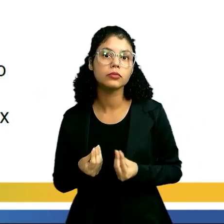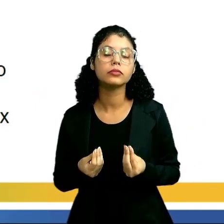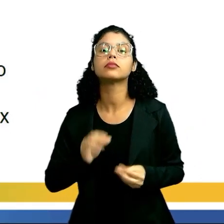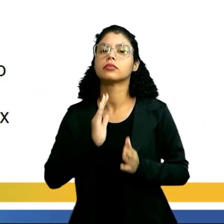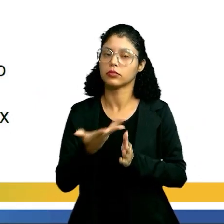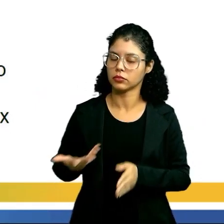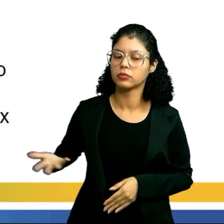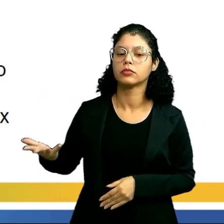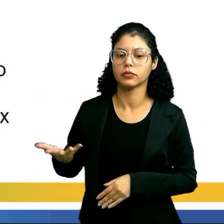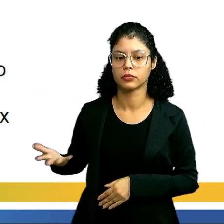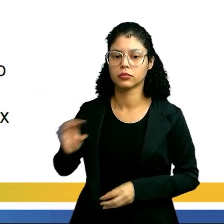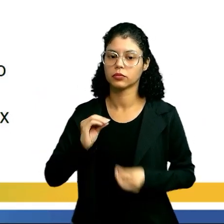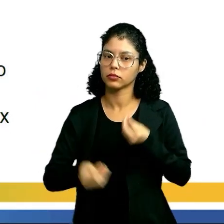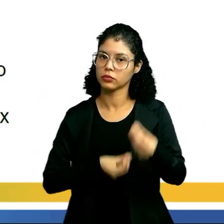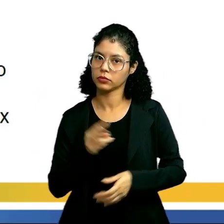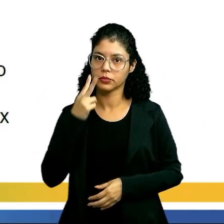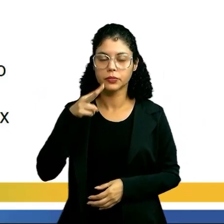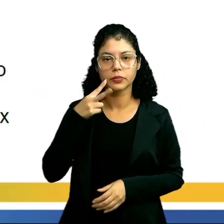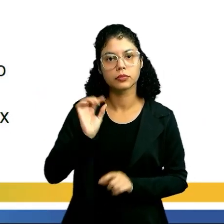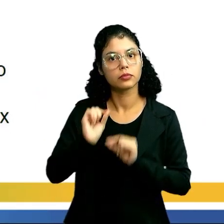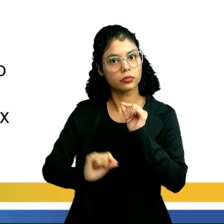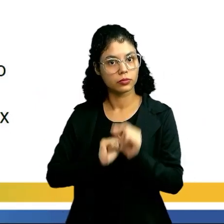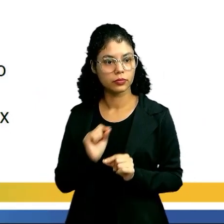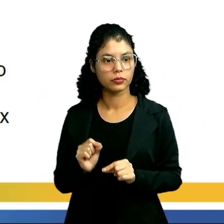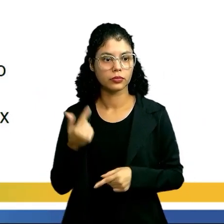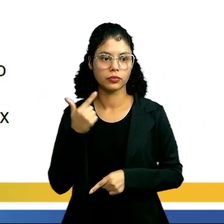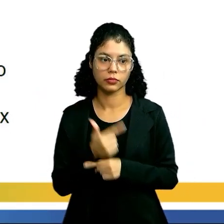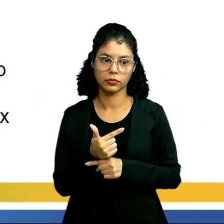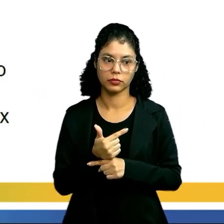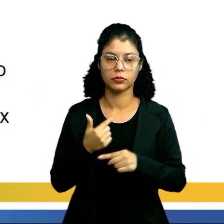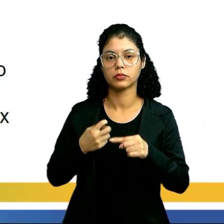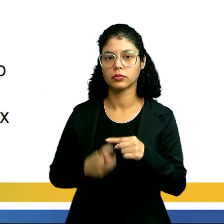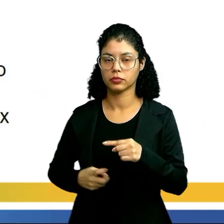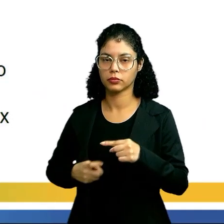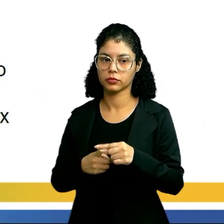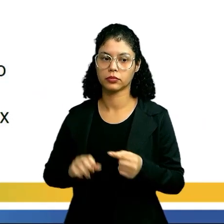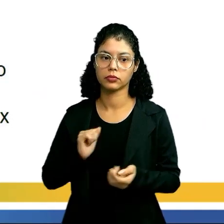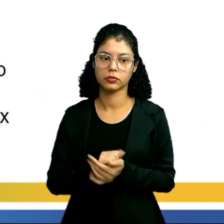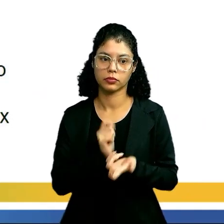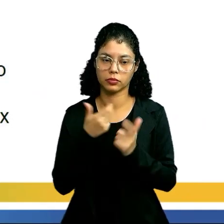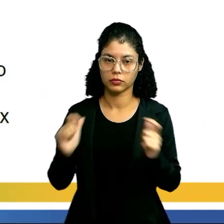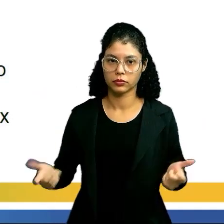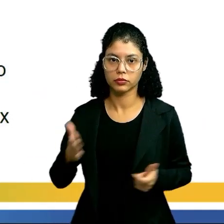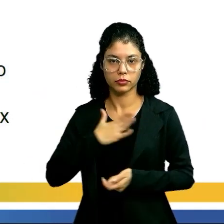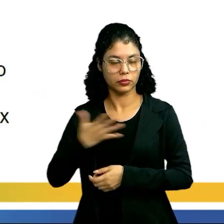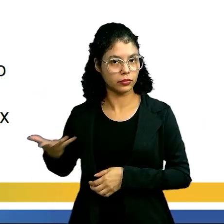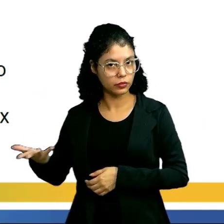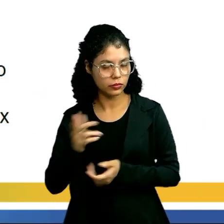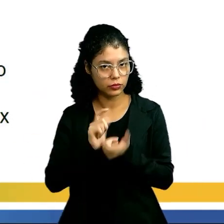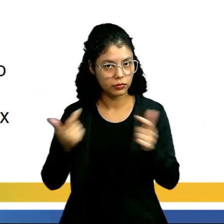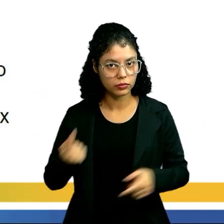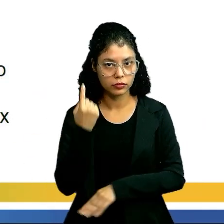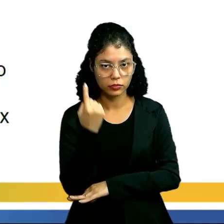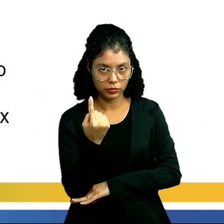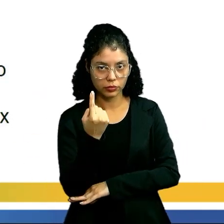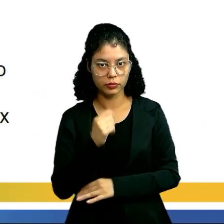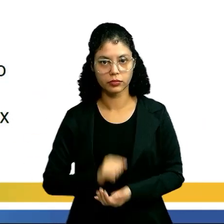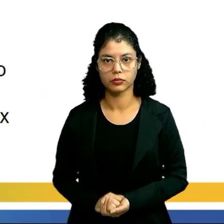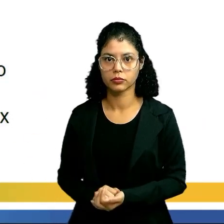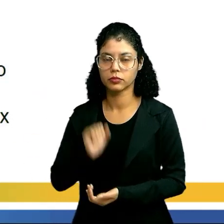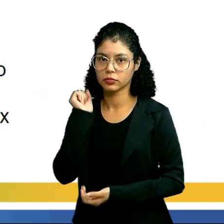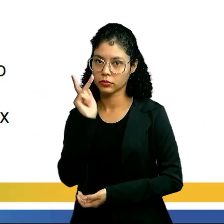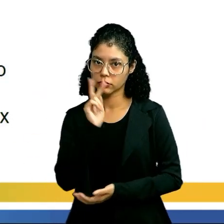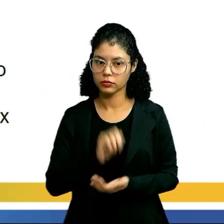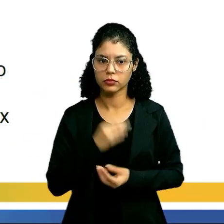base. Então, como é que a gente vai verificar isso aqui? Ó? 2 elevado a x é uma função crescente, porque a minha base é maior que 1.